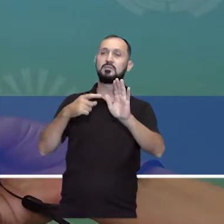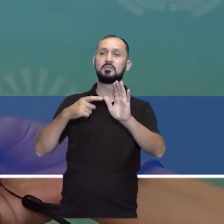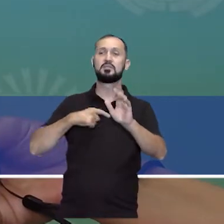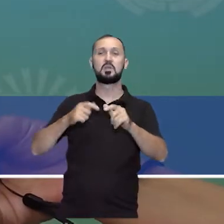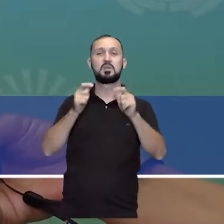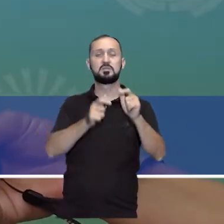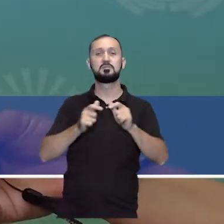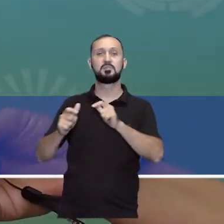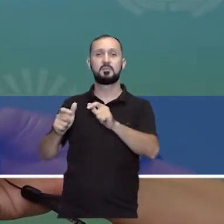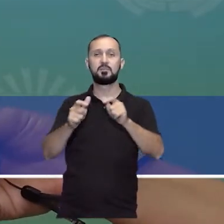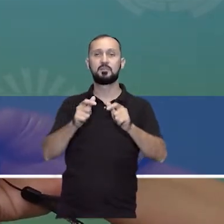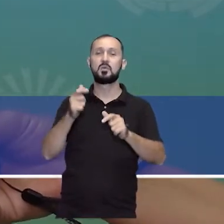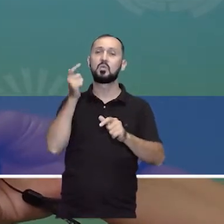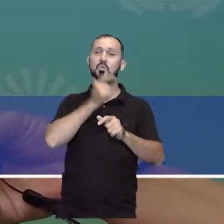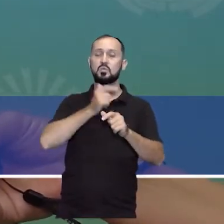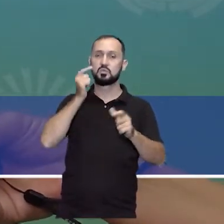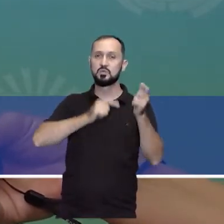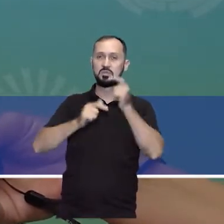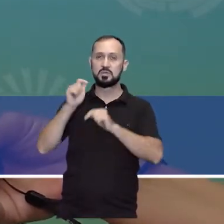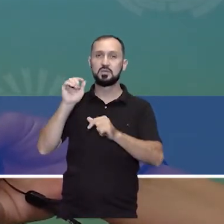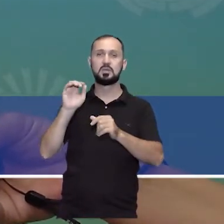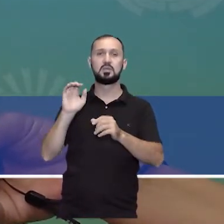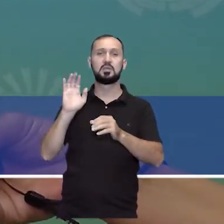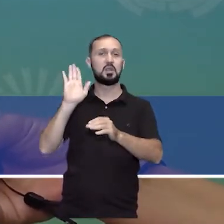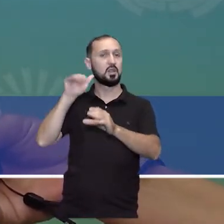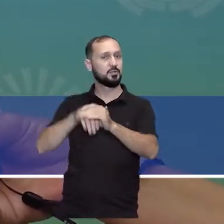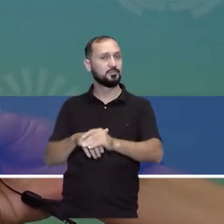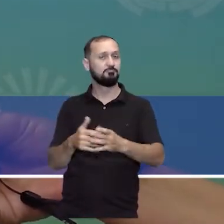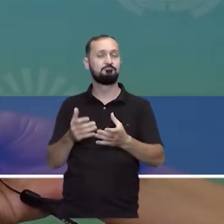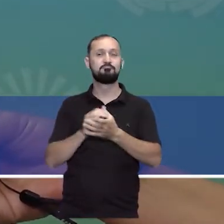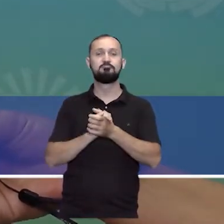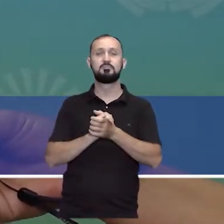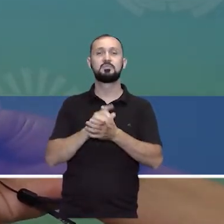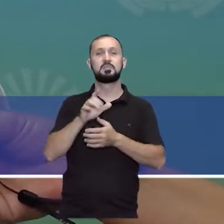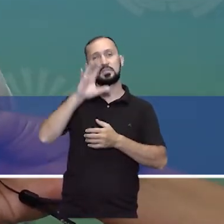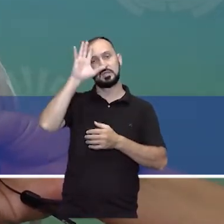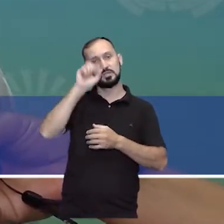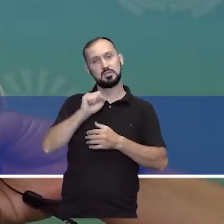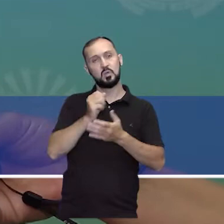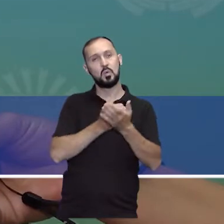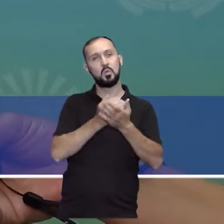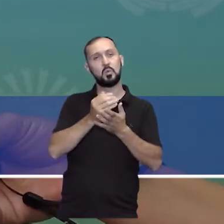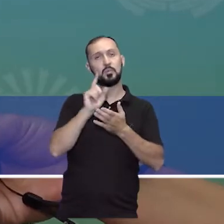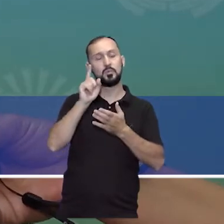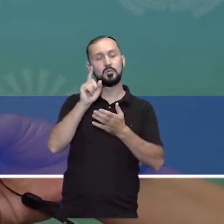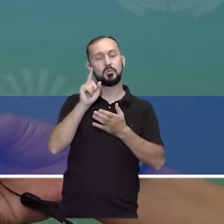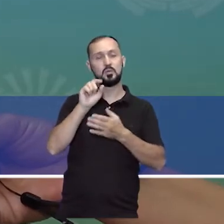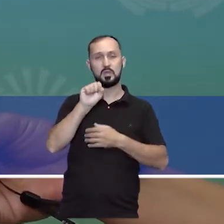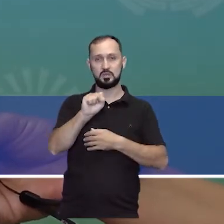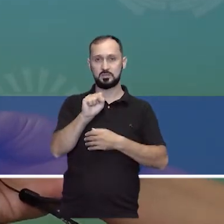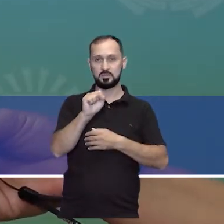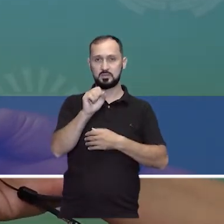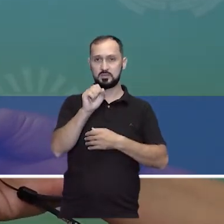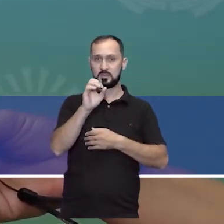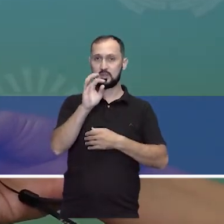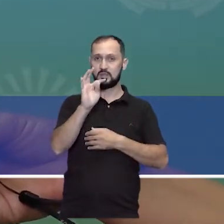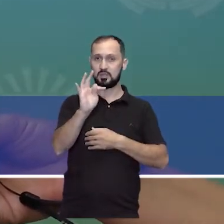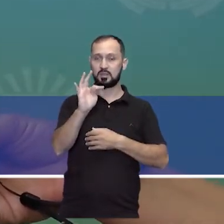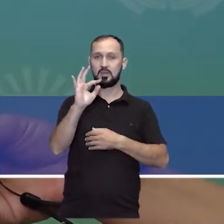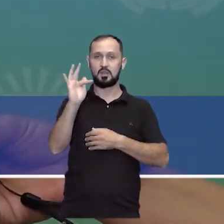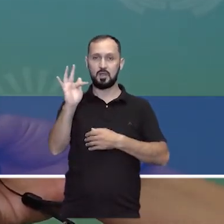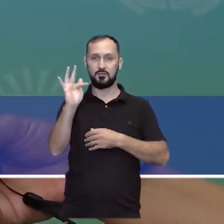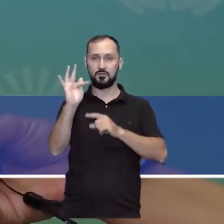poderão aparecer, terão espaço para conquistar os seus eleitores. E essa decisão ela veio a partir do Supremo